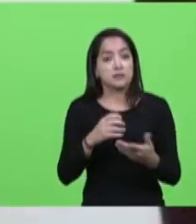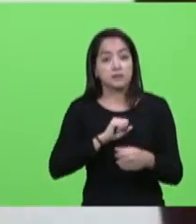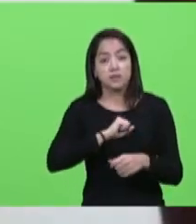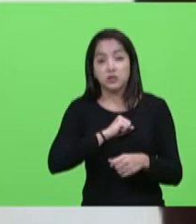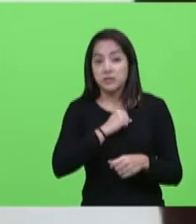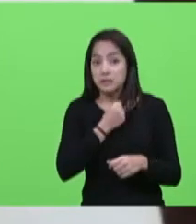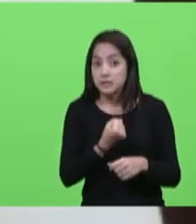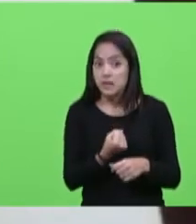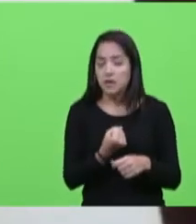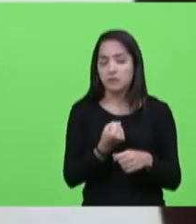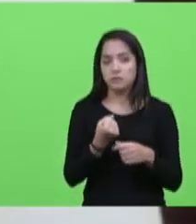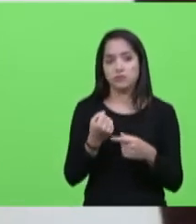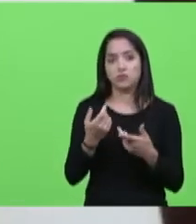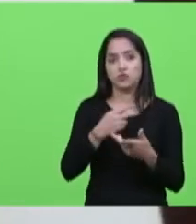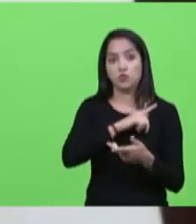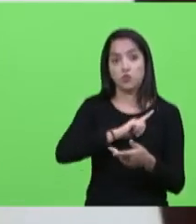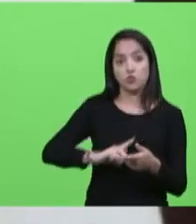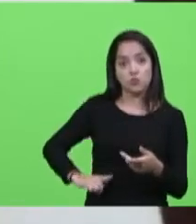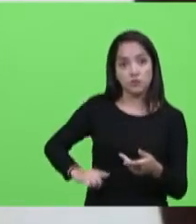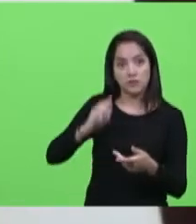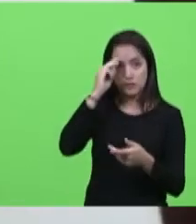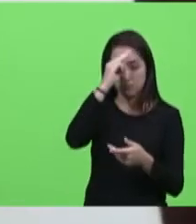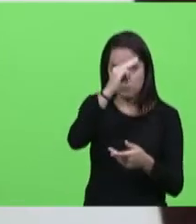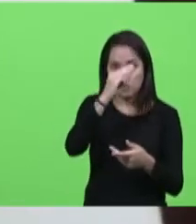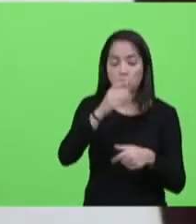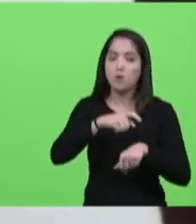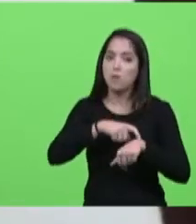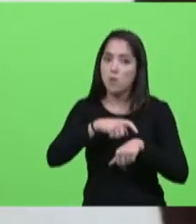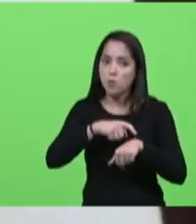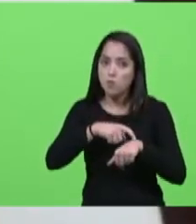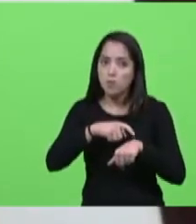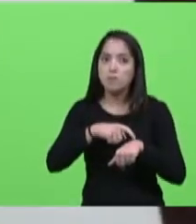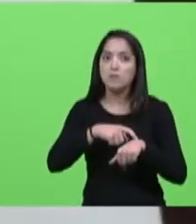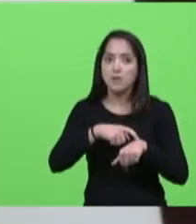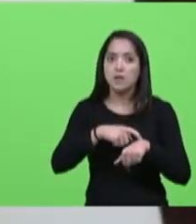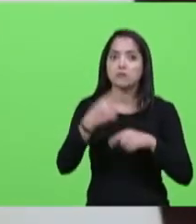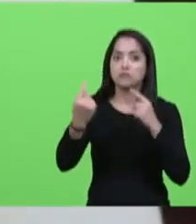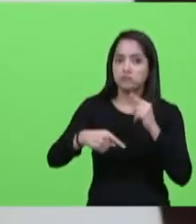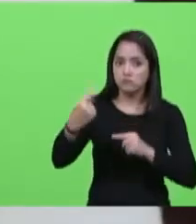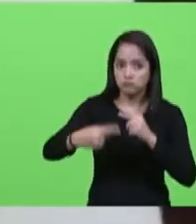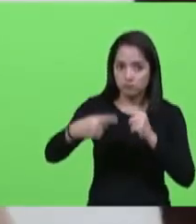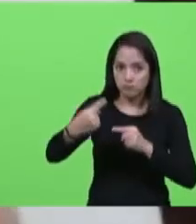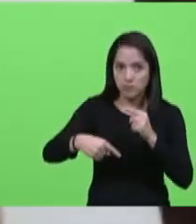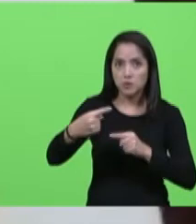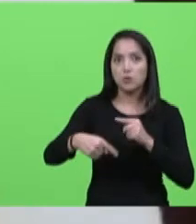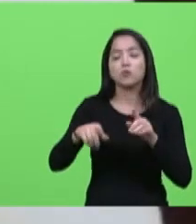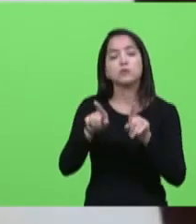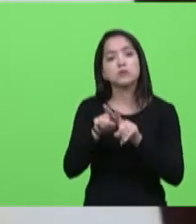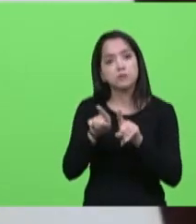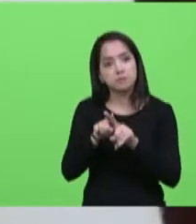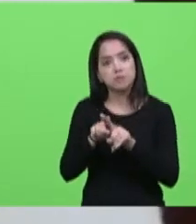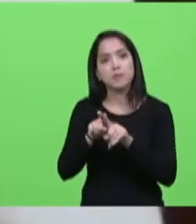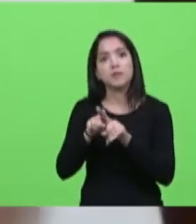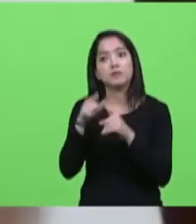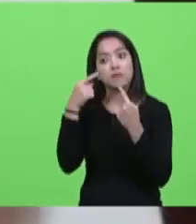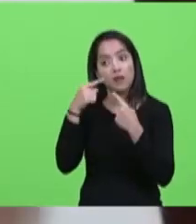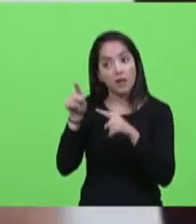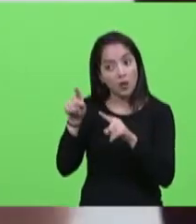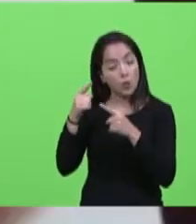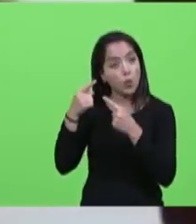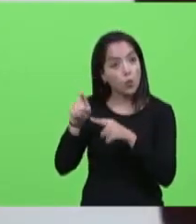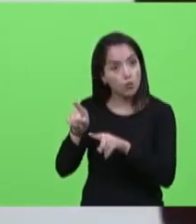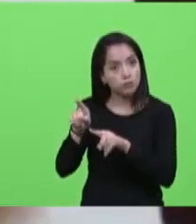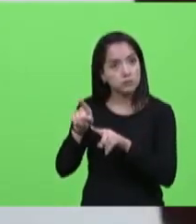Então, acho que é um momento propício de se debater religião, é também um momento propício para se falar mal do governador Moisés, e